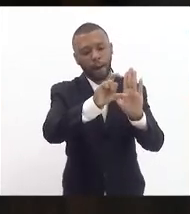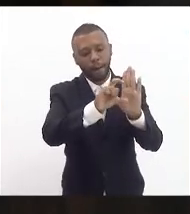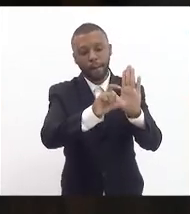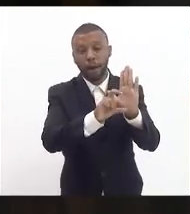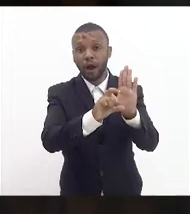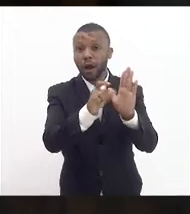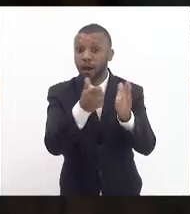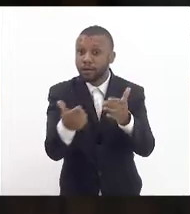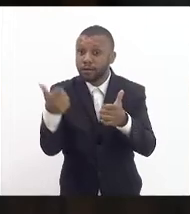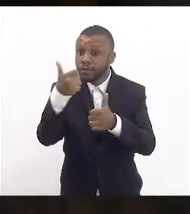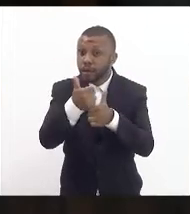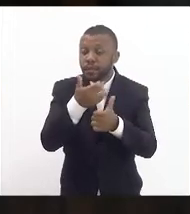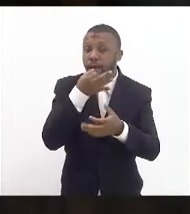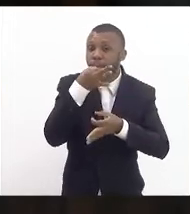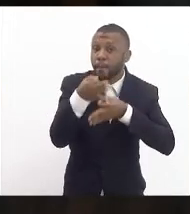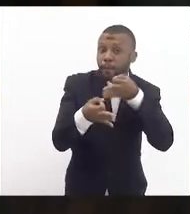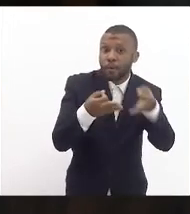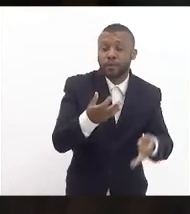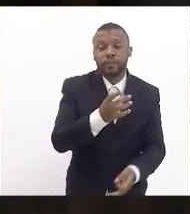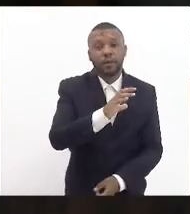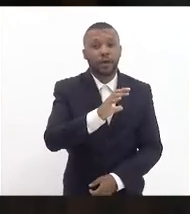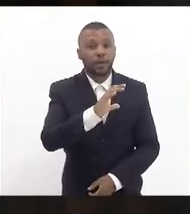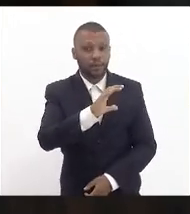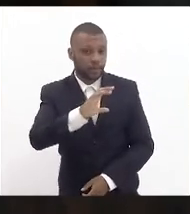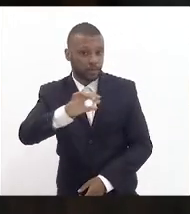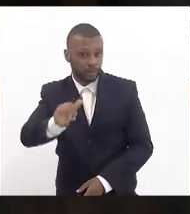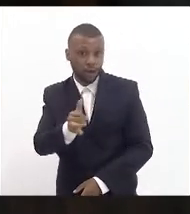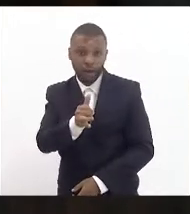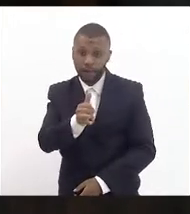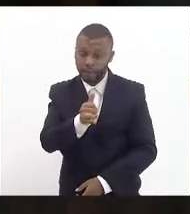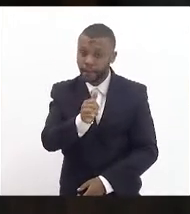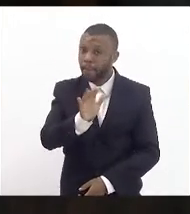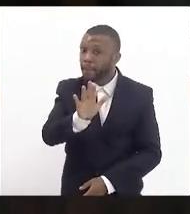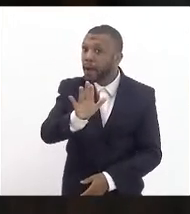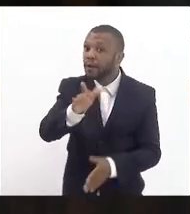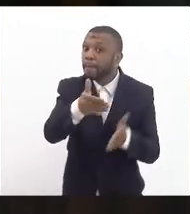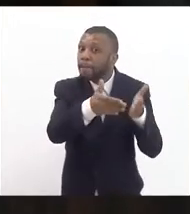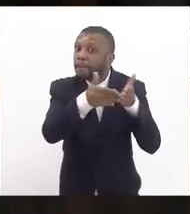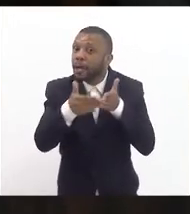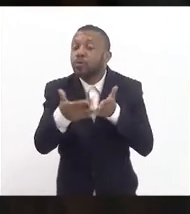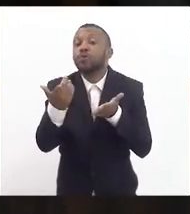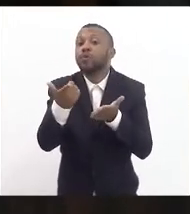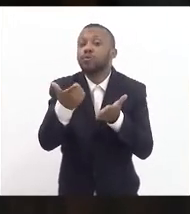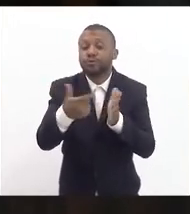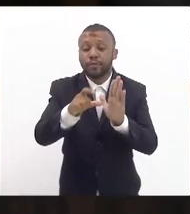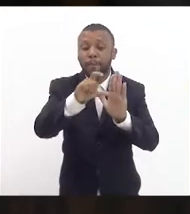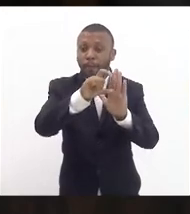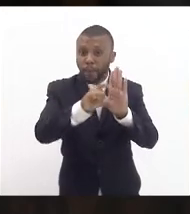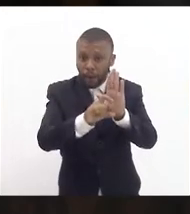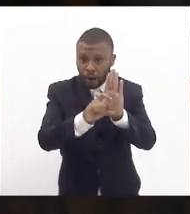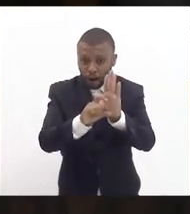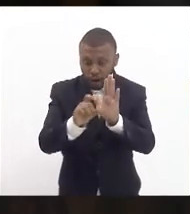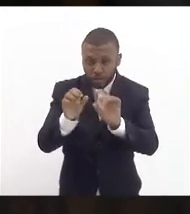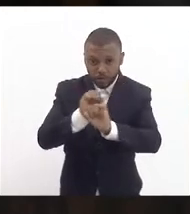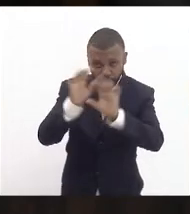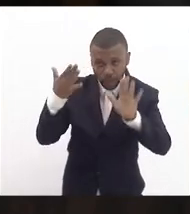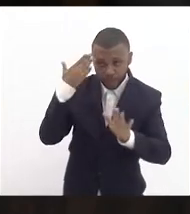substitutivo da CCJ, salvo os destaques. Foi claro isso na votação, tá certo, deputado Márcio? Foi claro ou